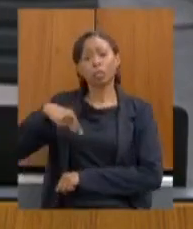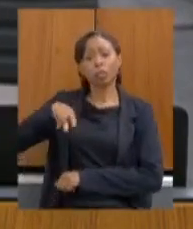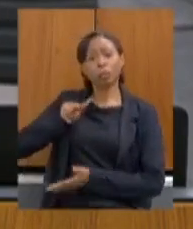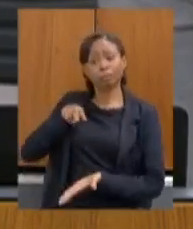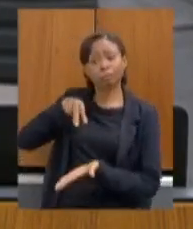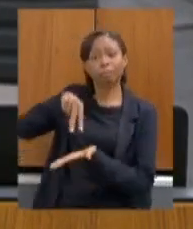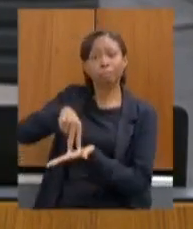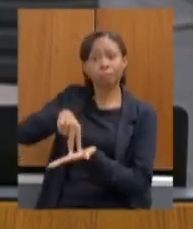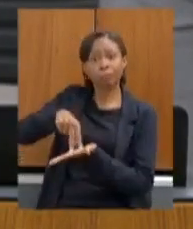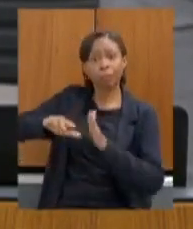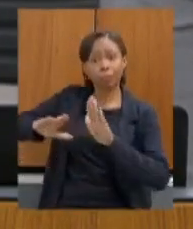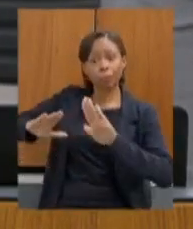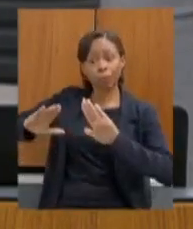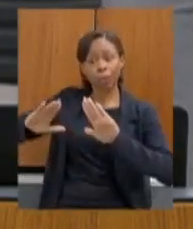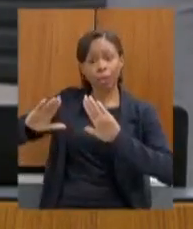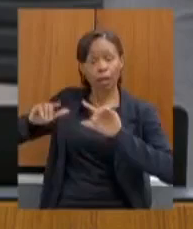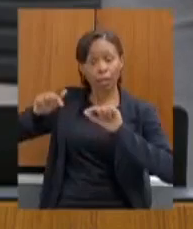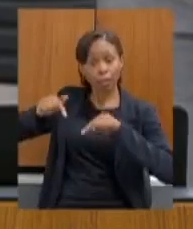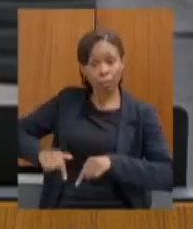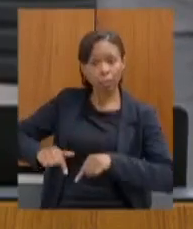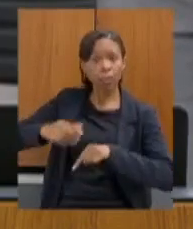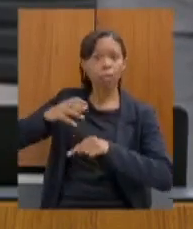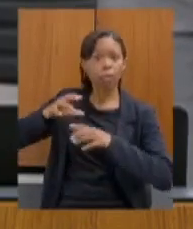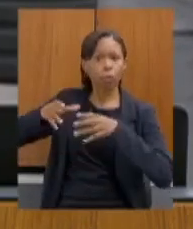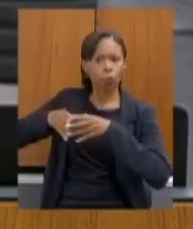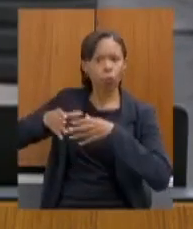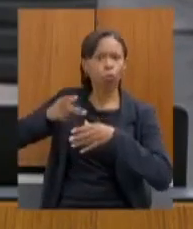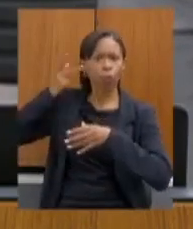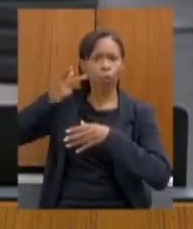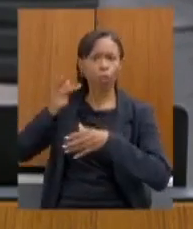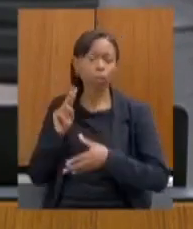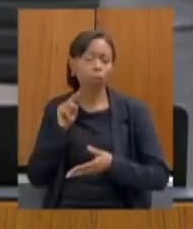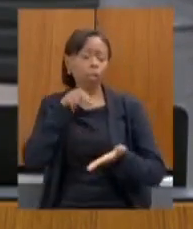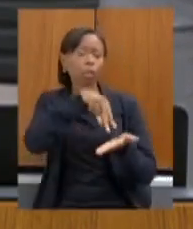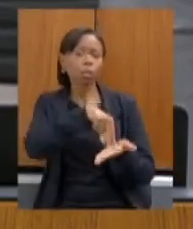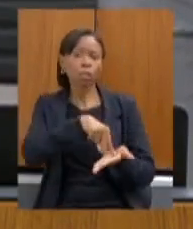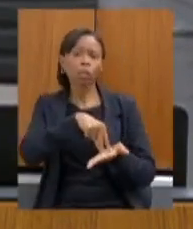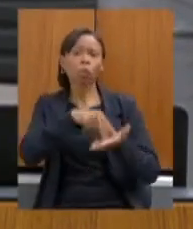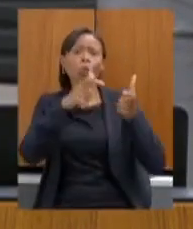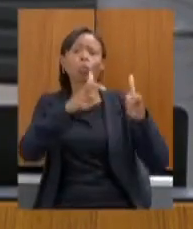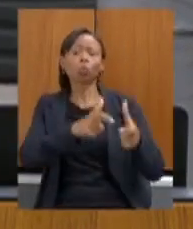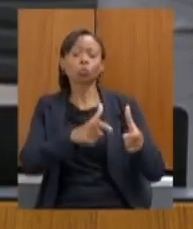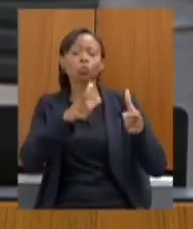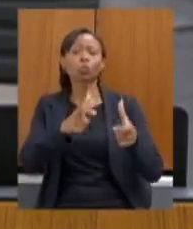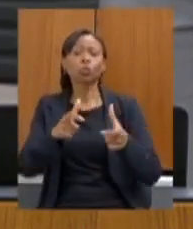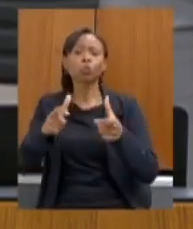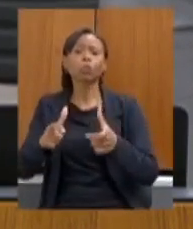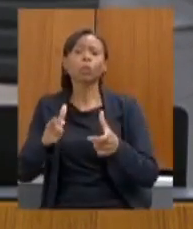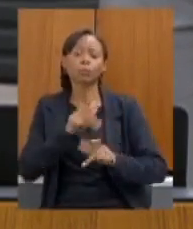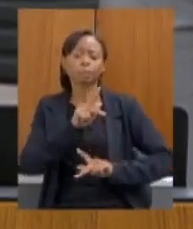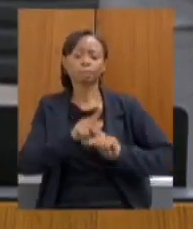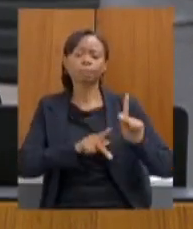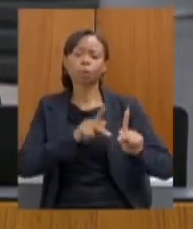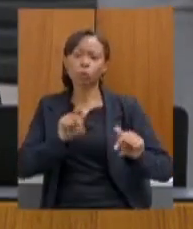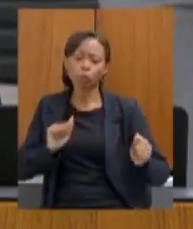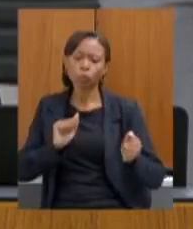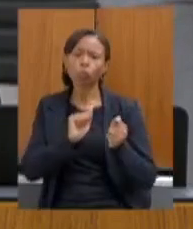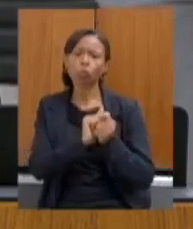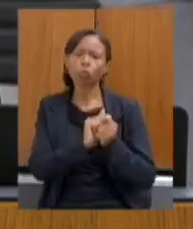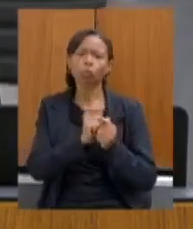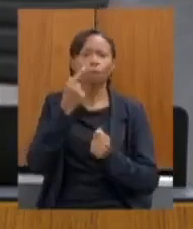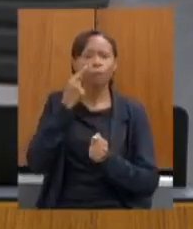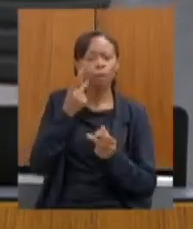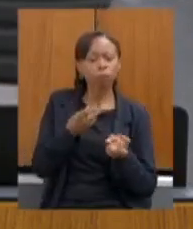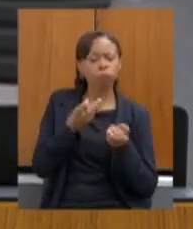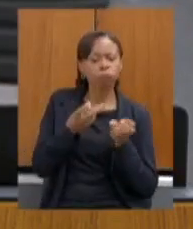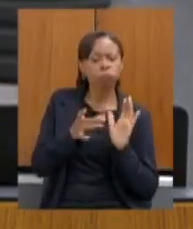um pé na estrada, é indo lá onde as pessoas estão, as comunidades estão, ouvindo as pessoas e trazer essas demandas para cá. E eu